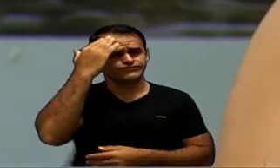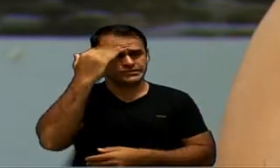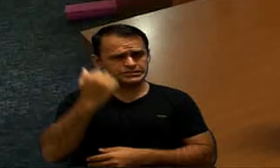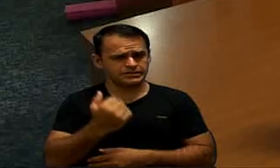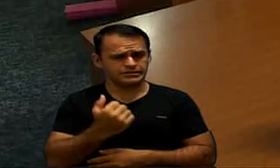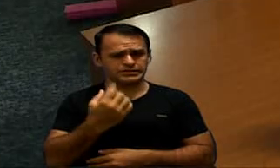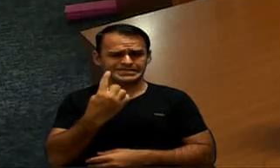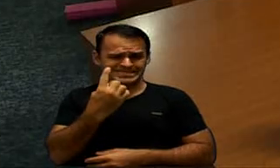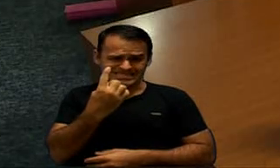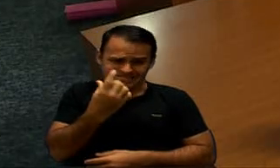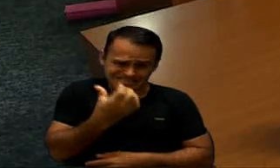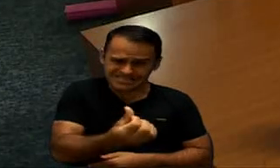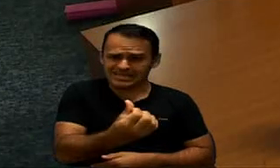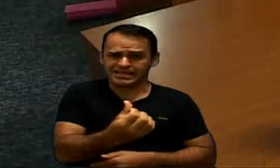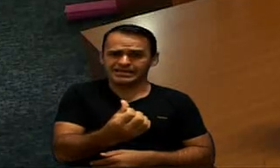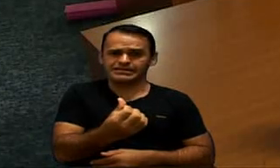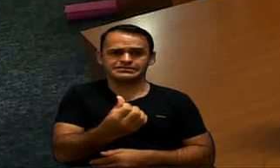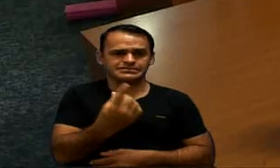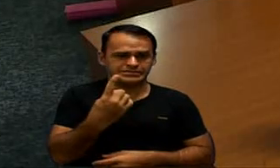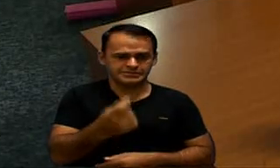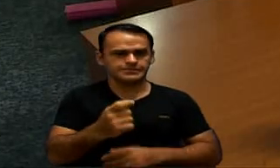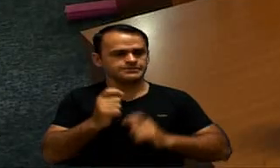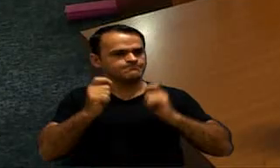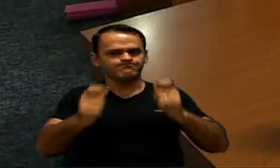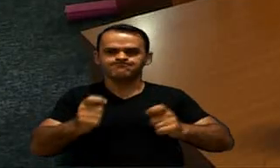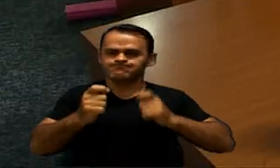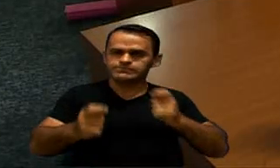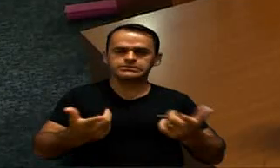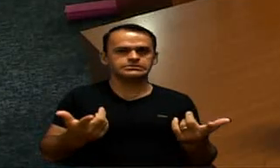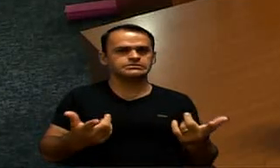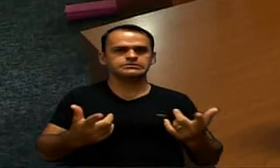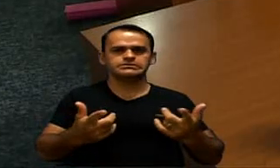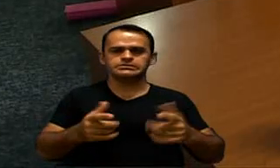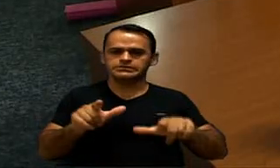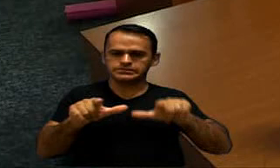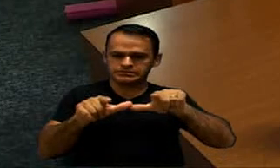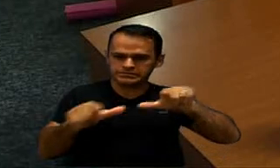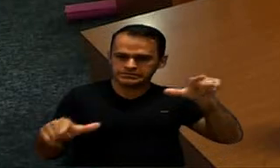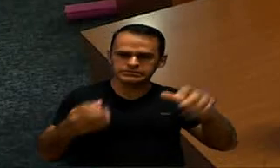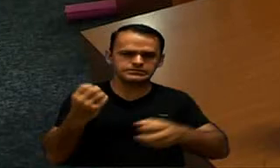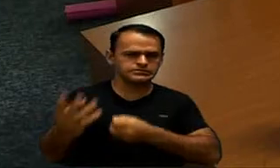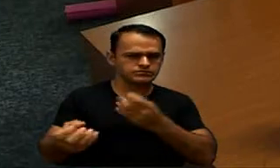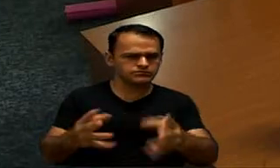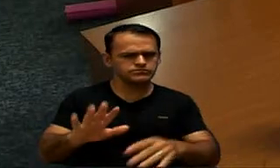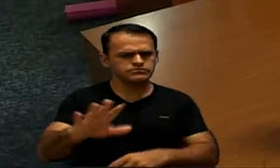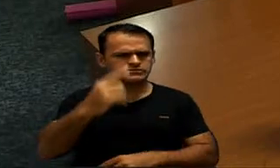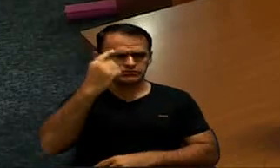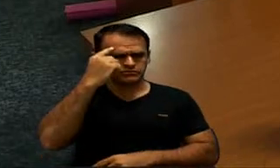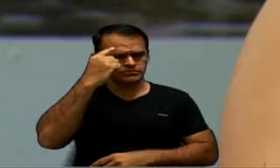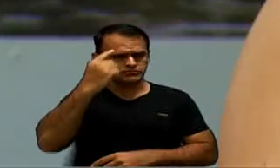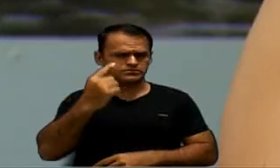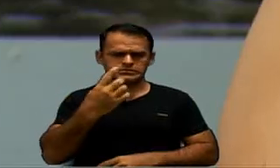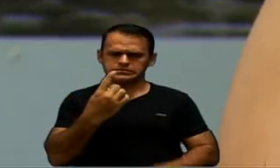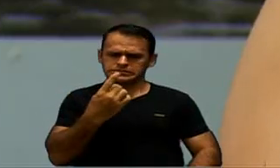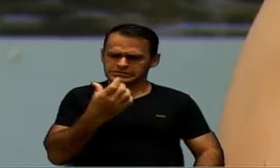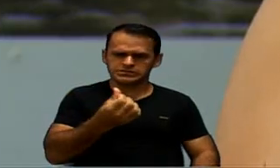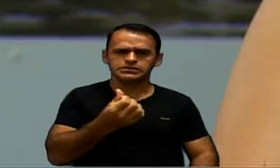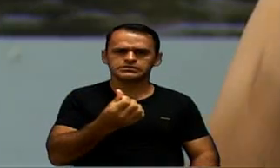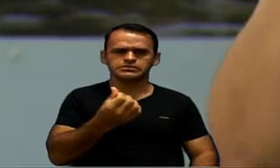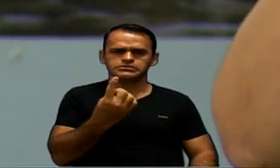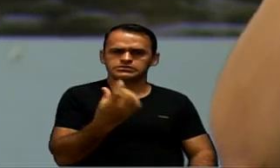nesses 16 dias, mas pensem na possibilidade que, se nesses 16 dias, uma só,